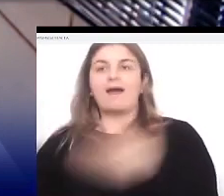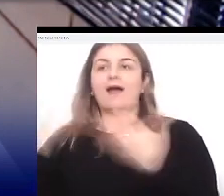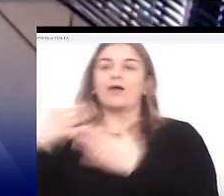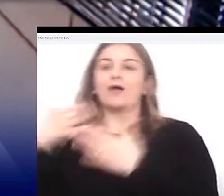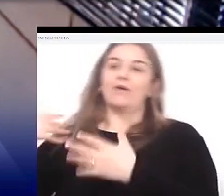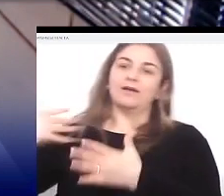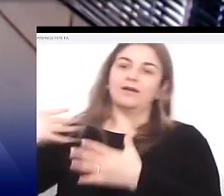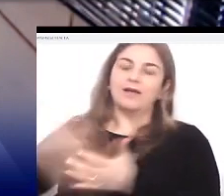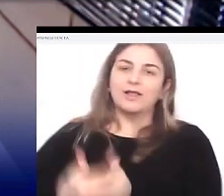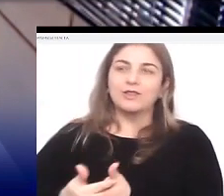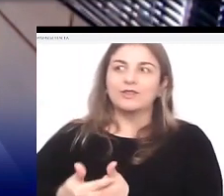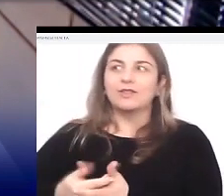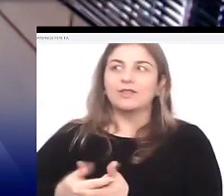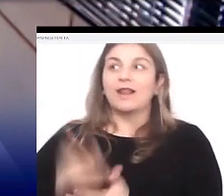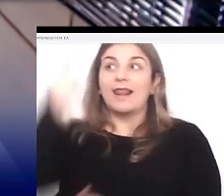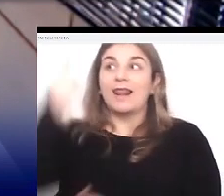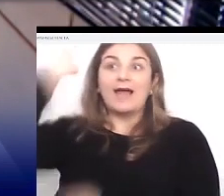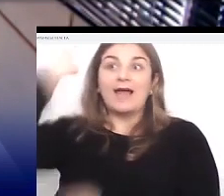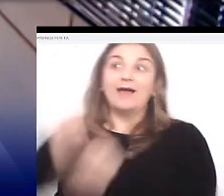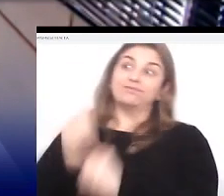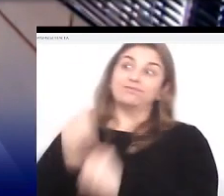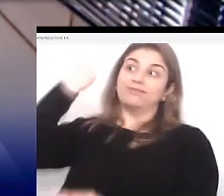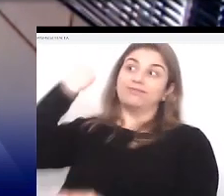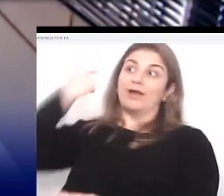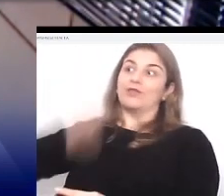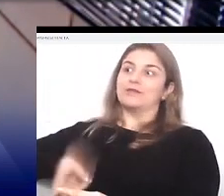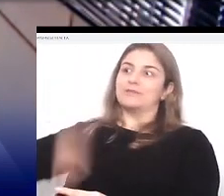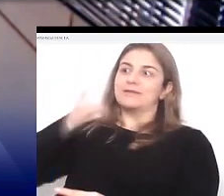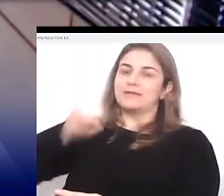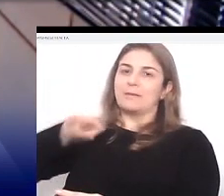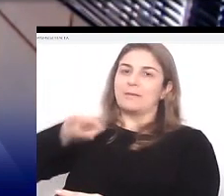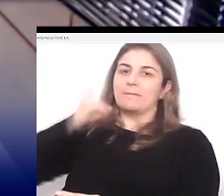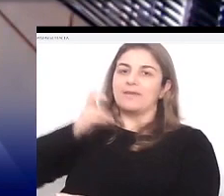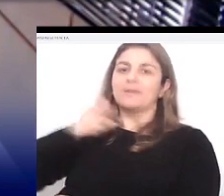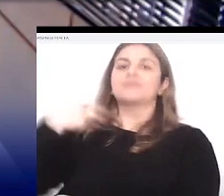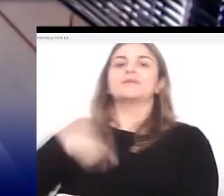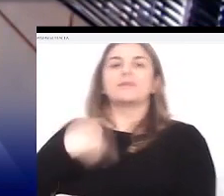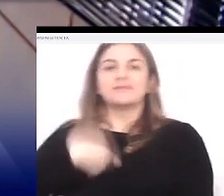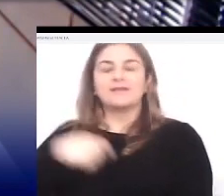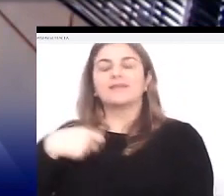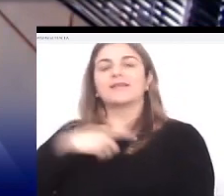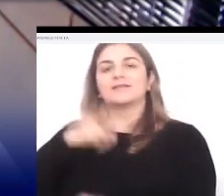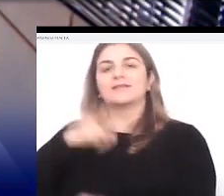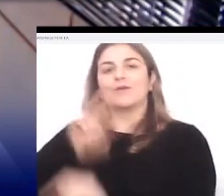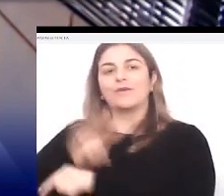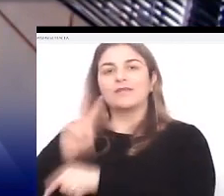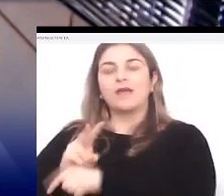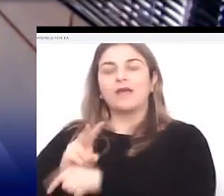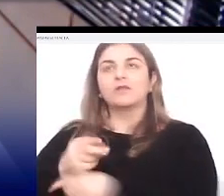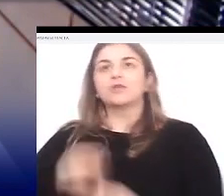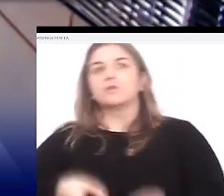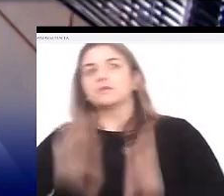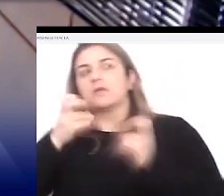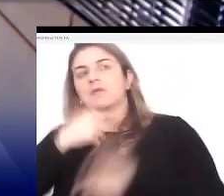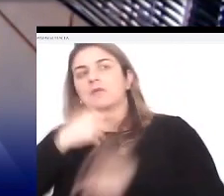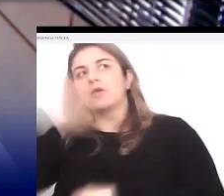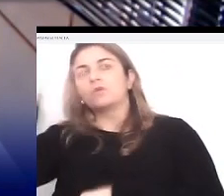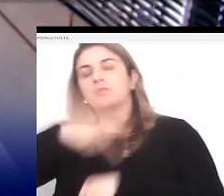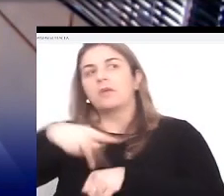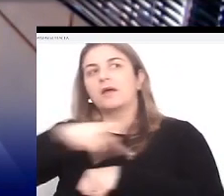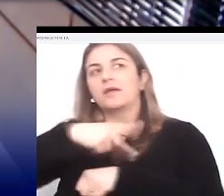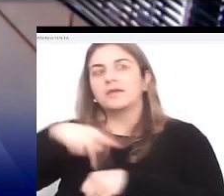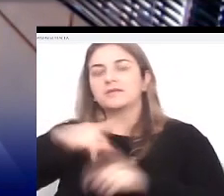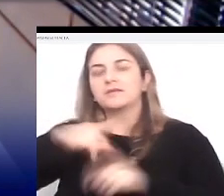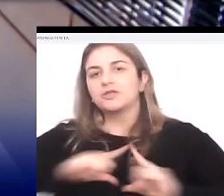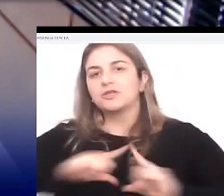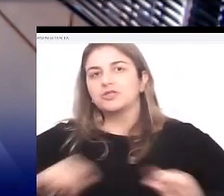mais certo do que nunca. Temos lá uma doença que surge numa cidade pequena na China, que não sabe muito bem em que circunstâncias, e de repente